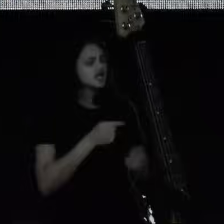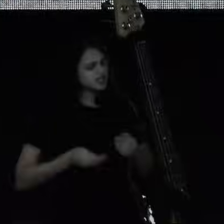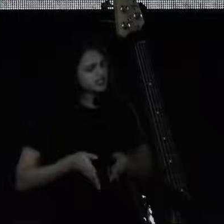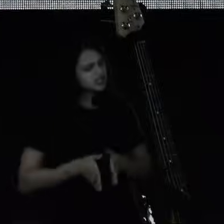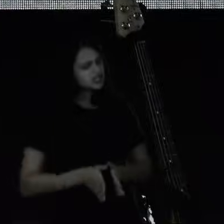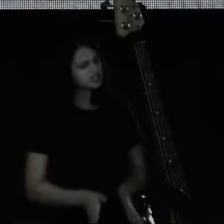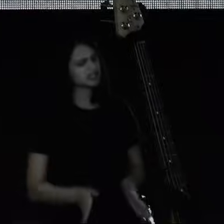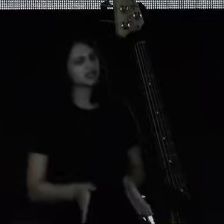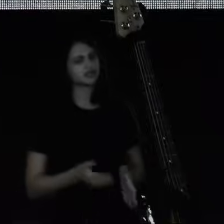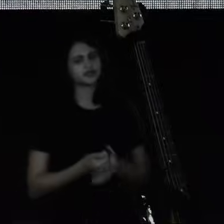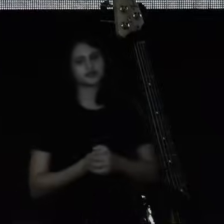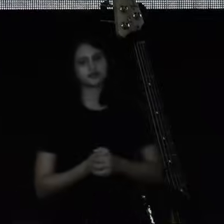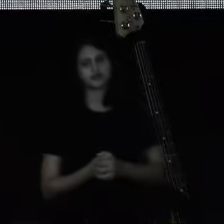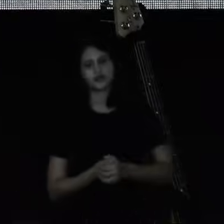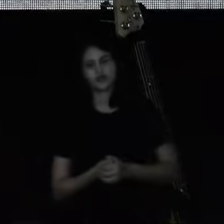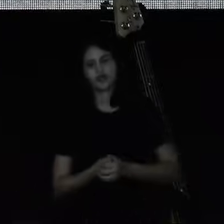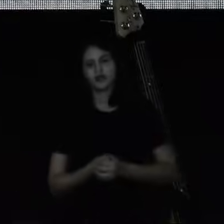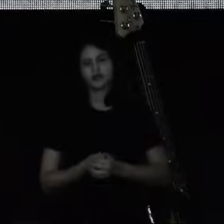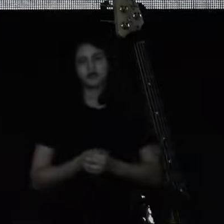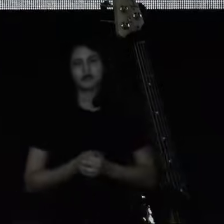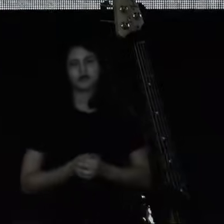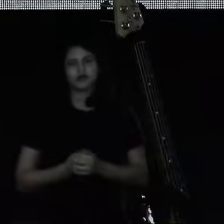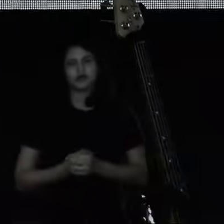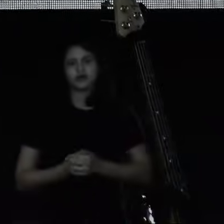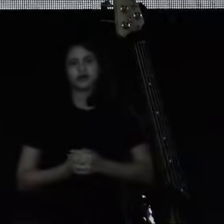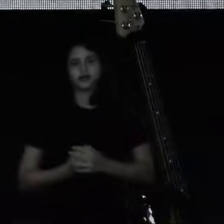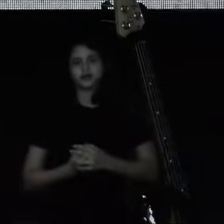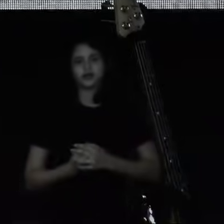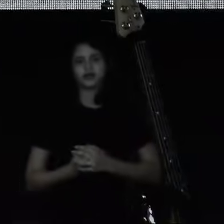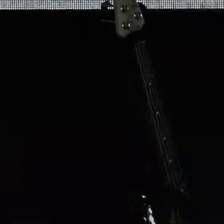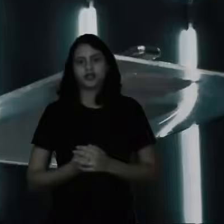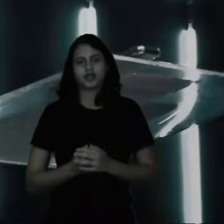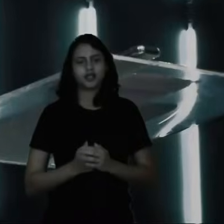Gileade reconheceu o menino, levou para casa,